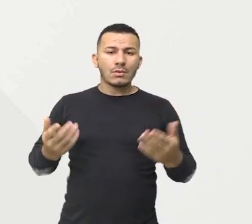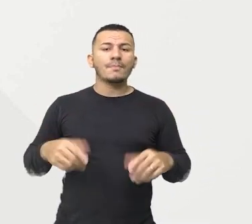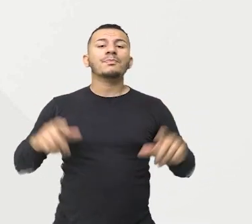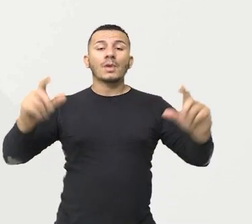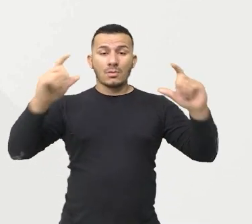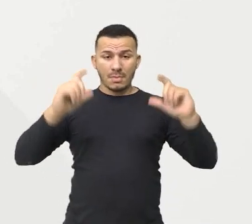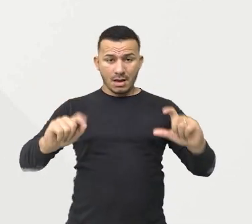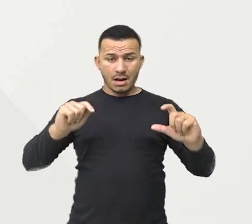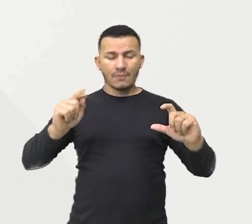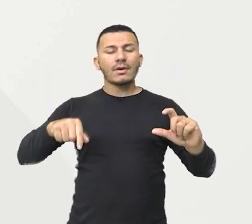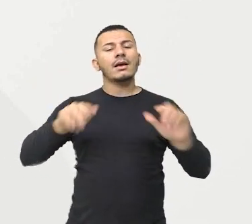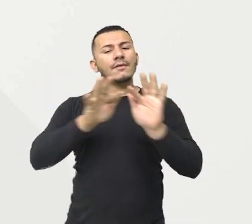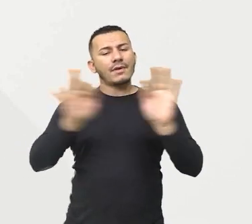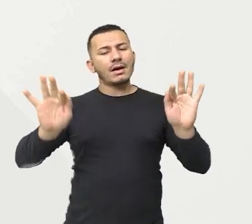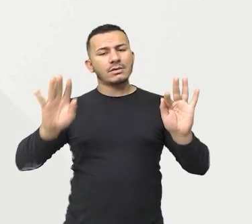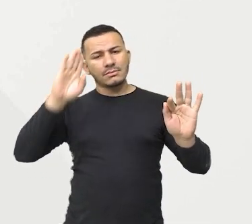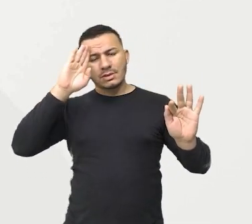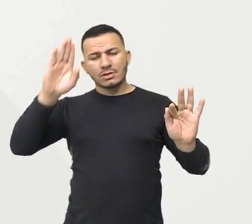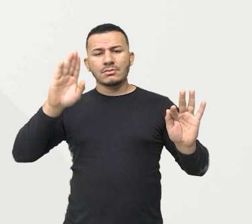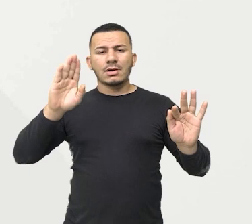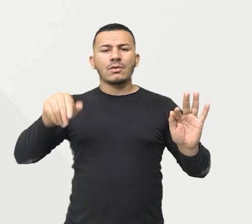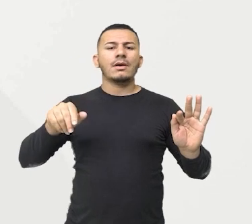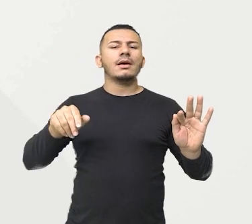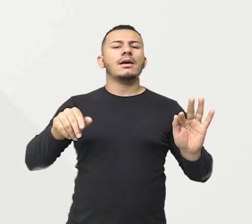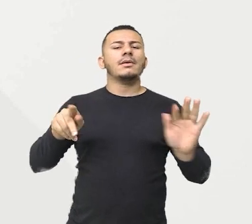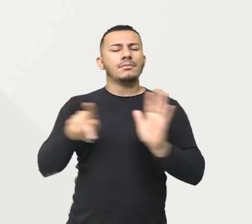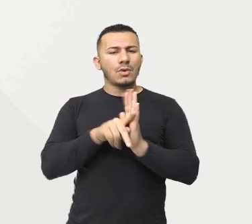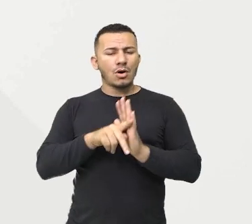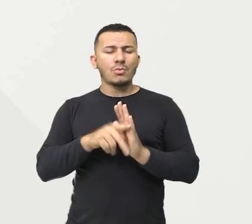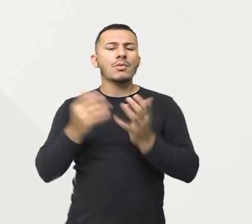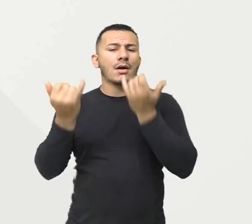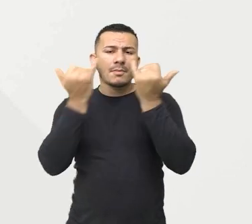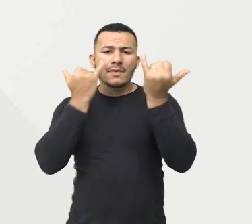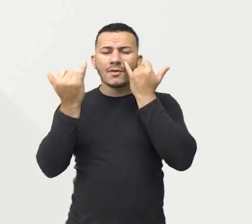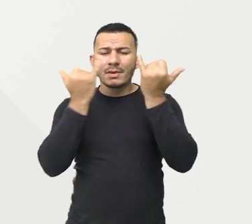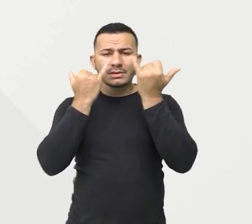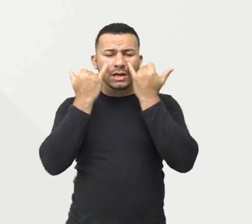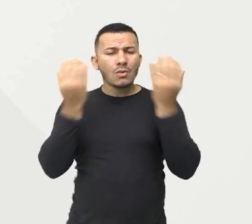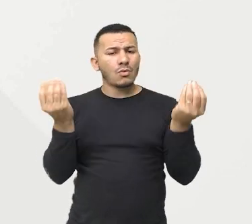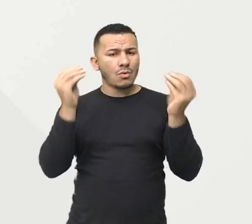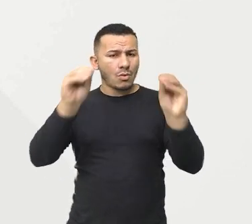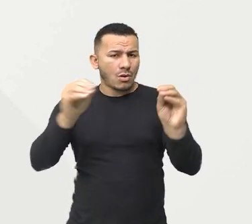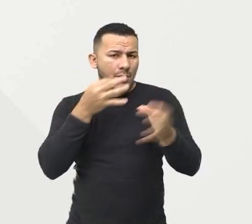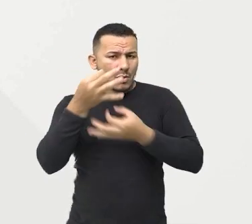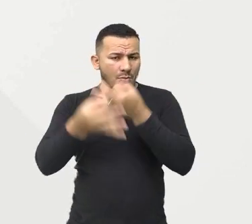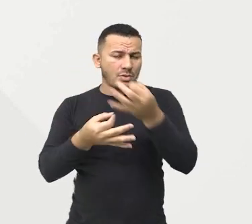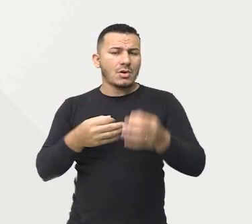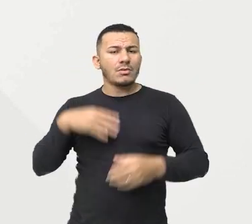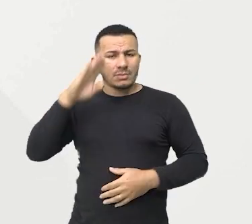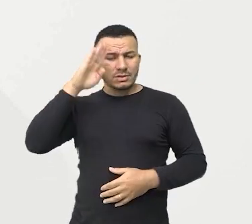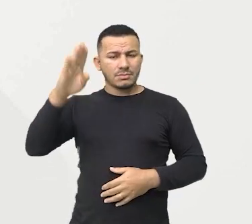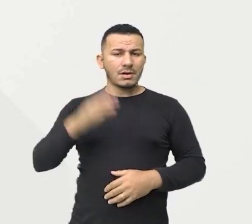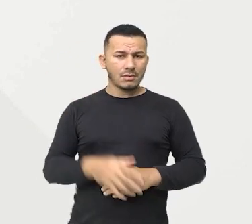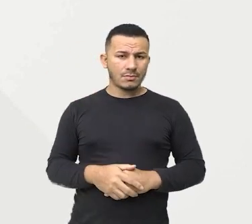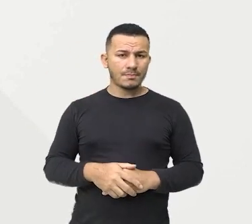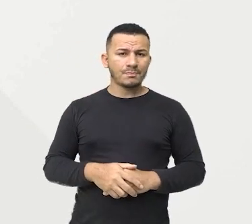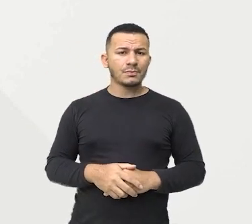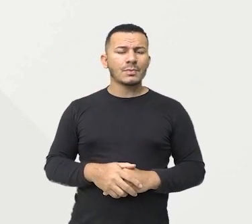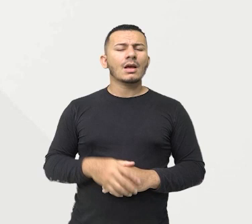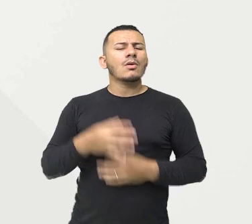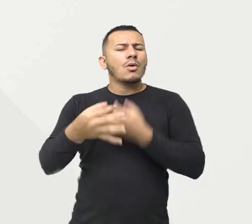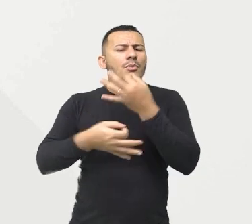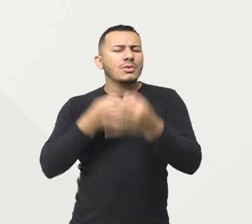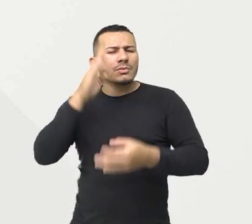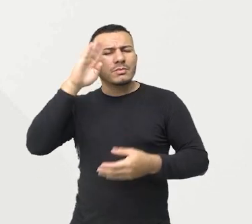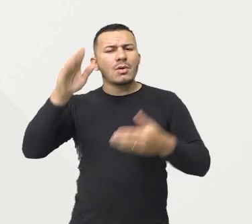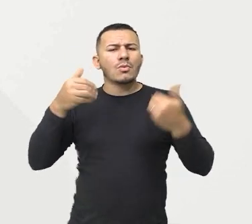ideia principal é justamente a minha informação principal, a minha opinião. E qual foi a opinião? É que as crianças